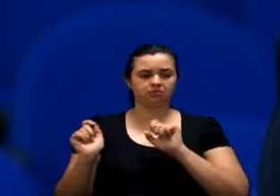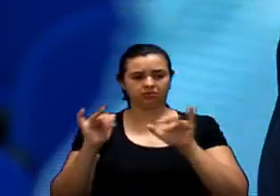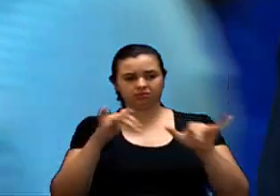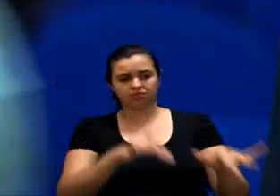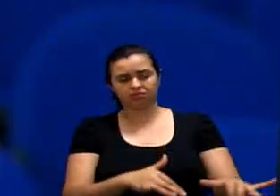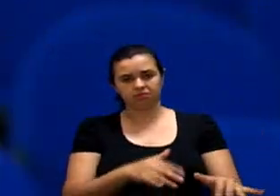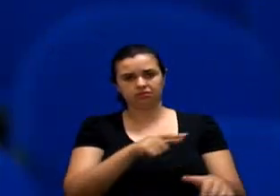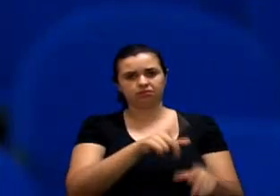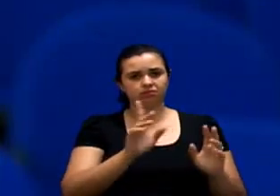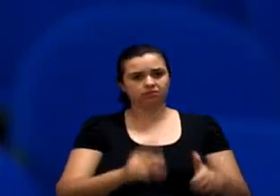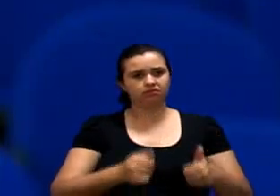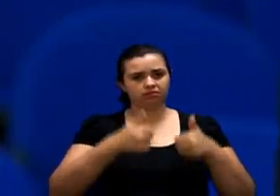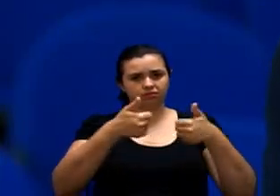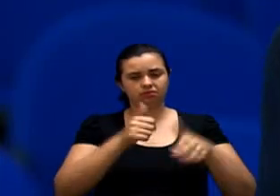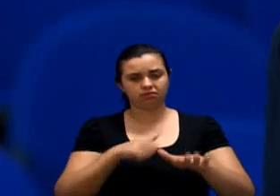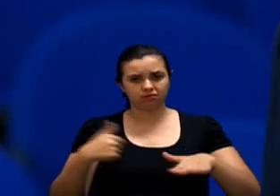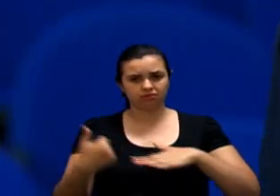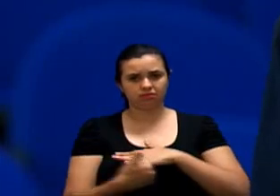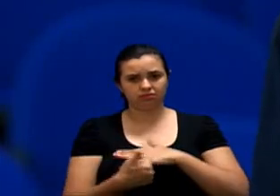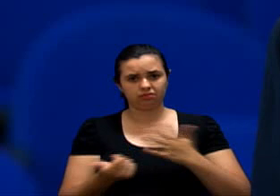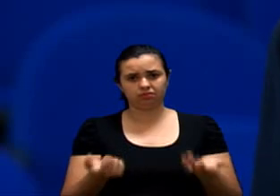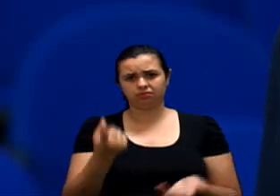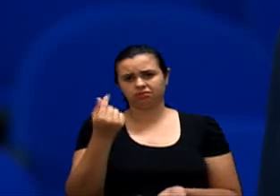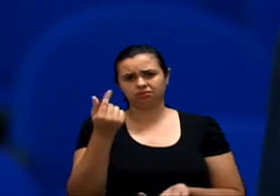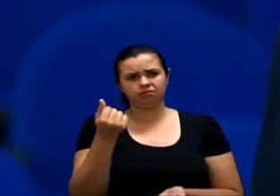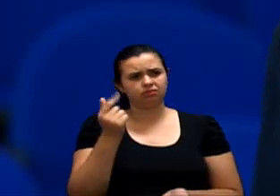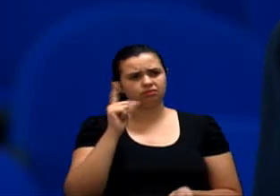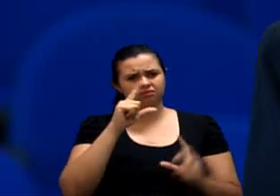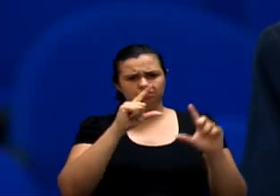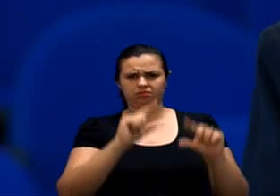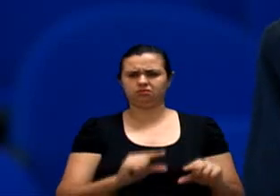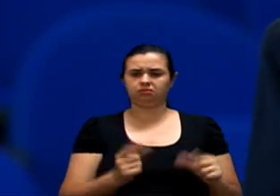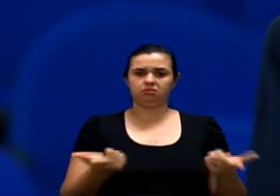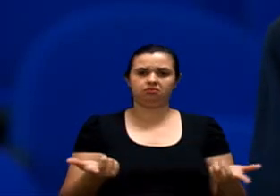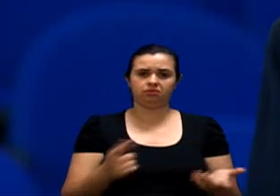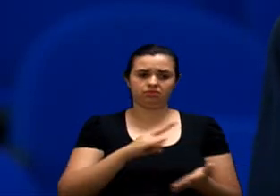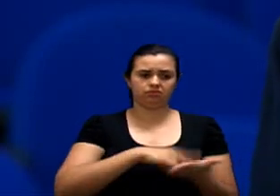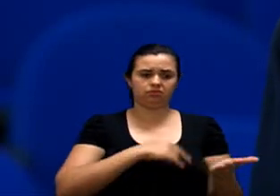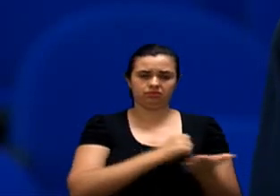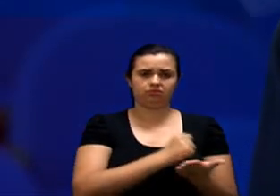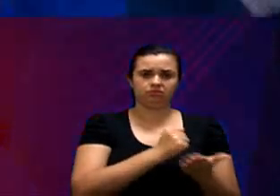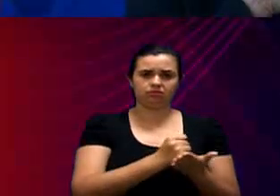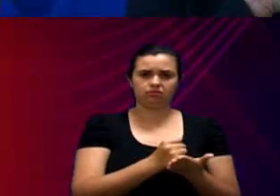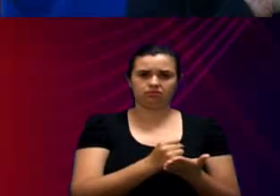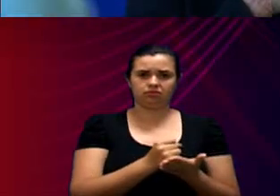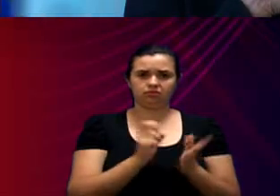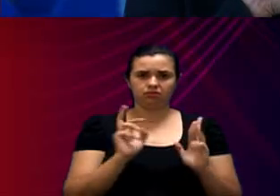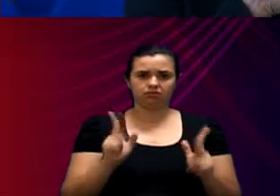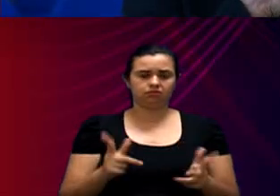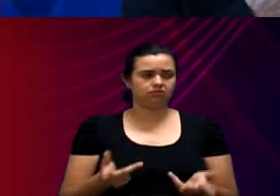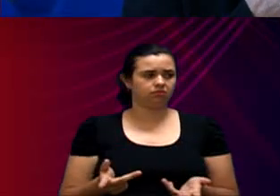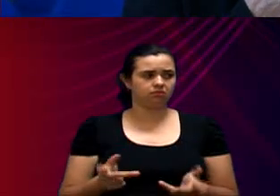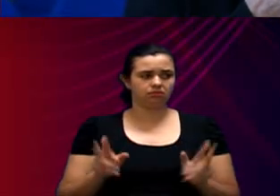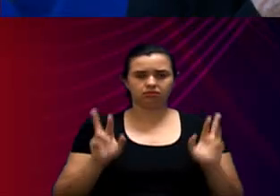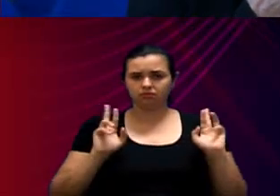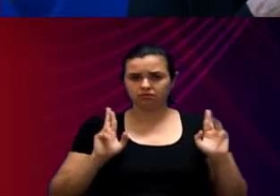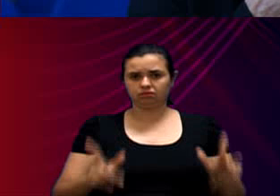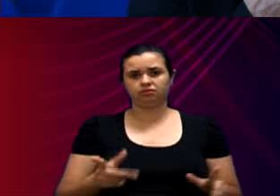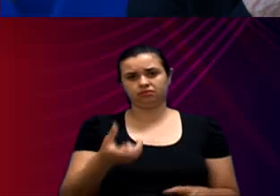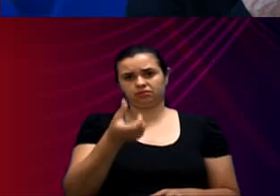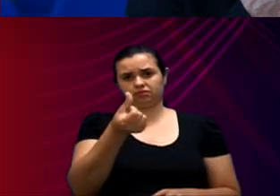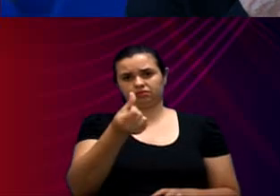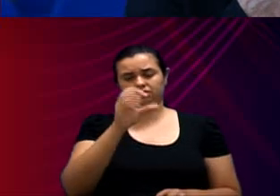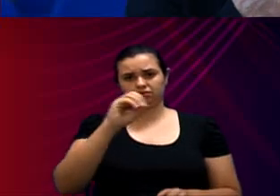melhor qualidade e recebe menos. Tem um contrato diferenciado. Estamos falando de uma diferença de R$600 mil, aproximadamente. É um